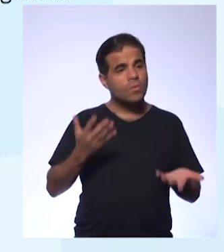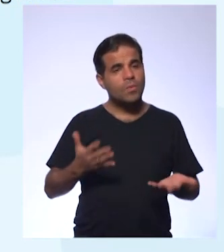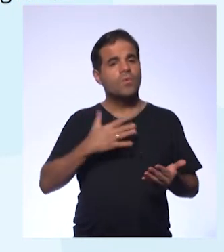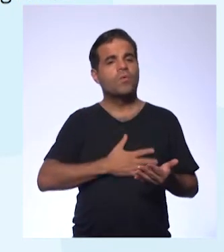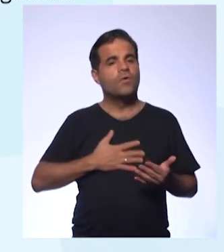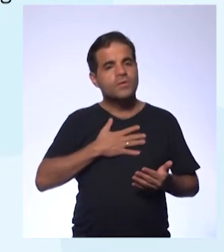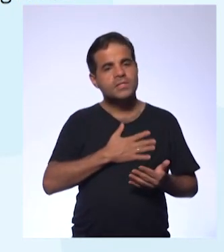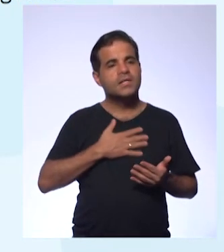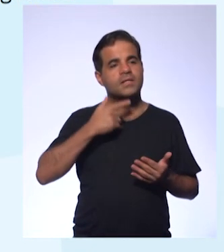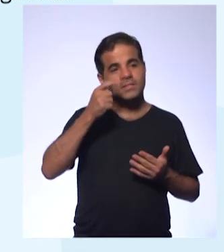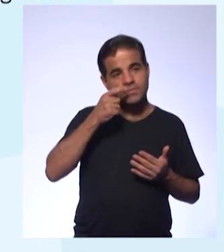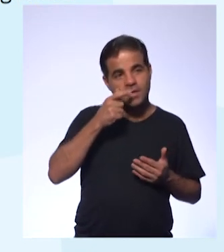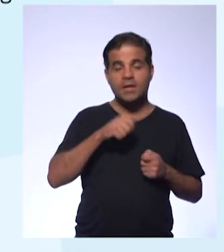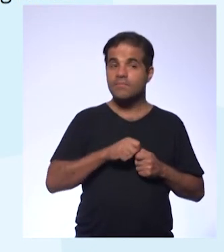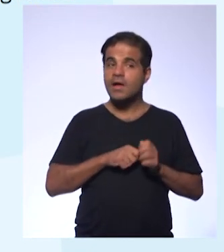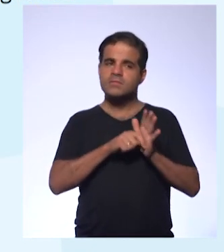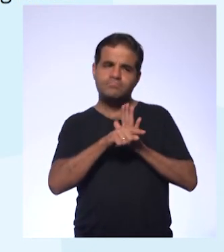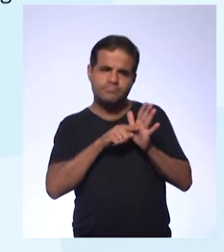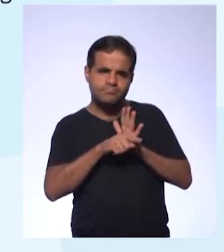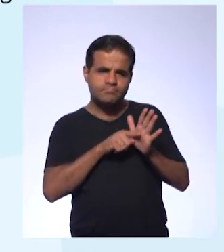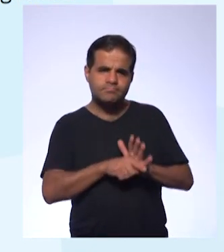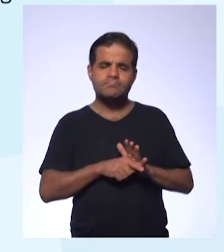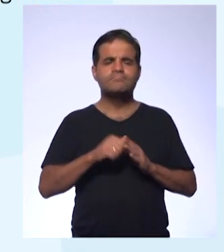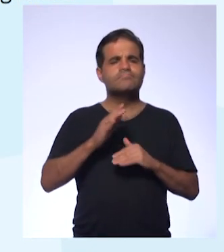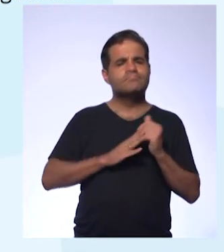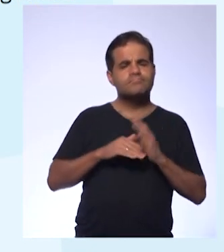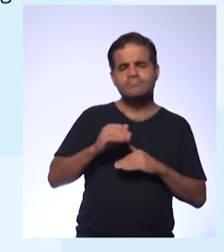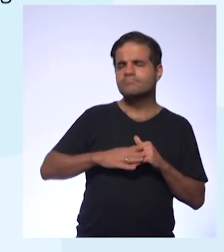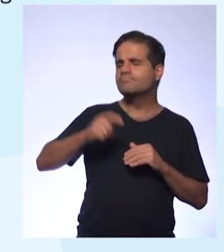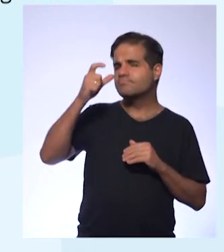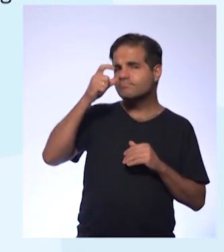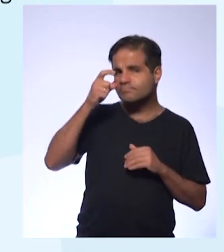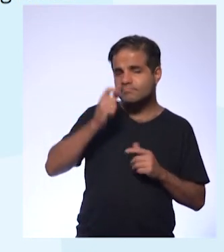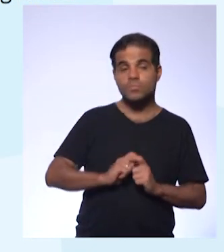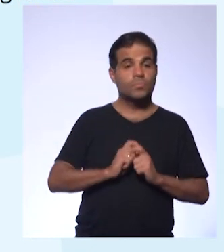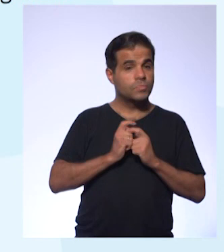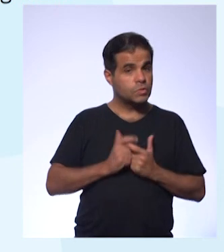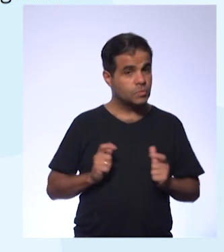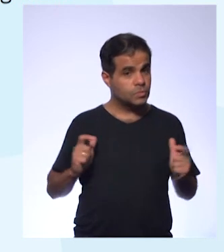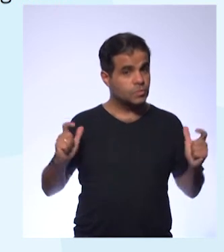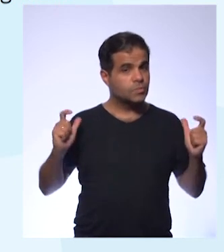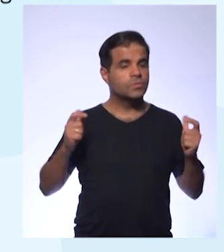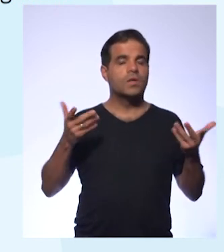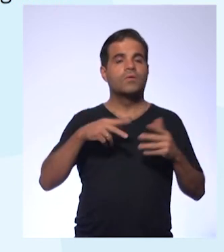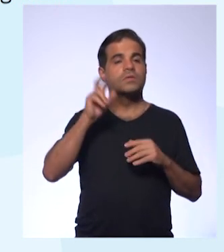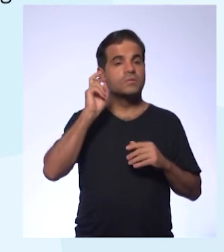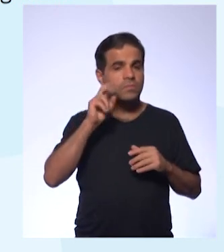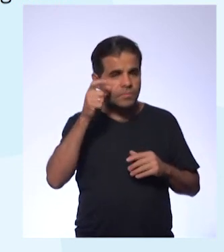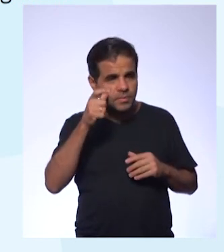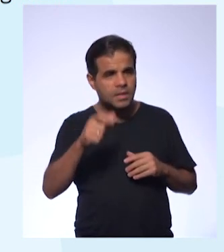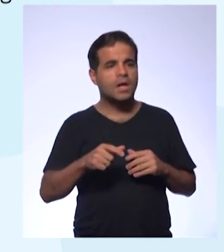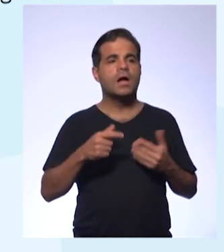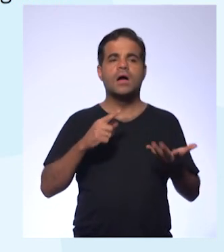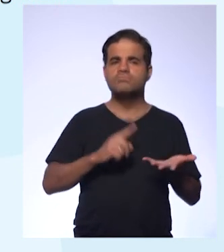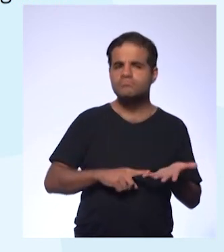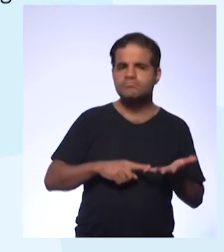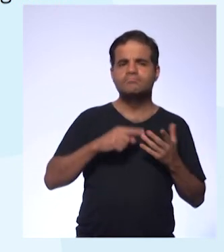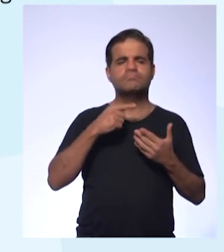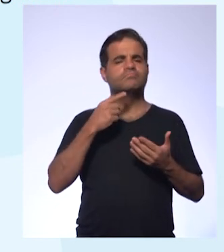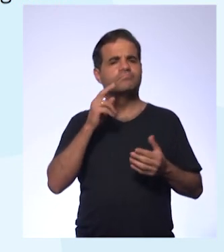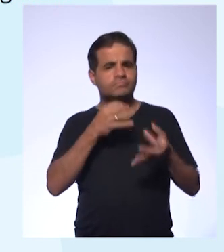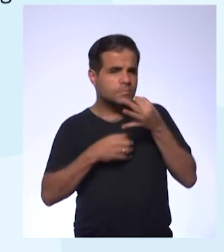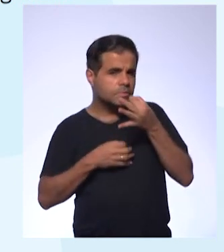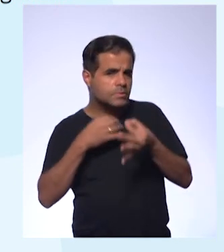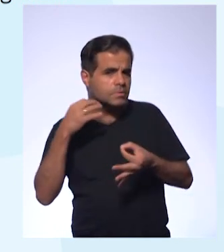de assistir. Faça uma análise da obra, observando a estrutura. Agora vocês vão observar. Observe os pontos de